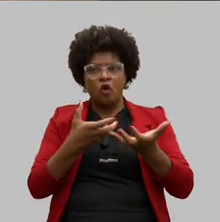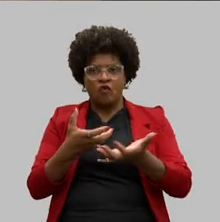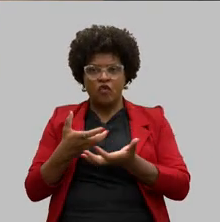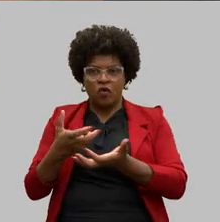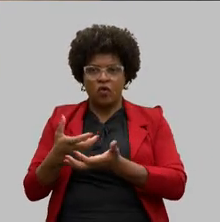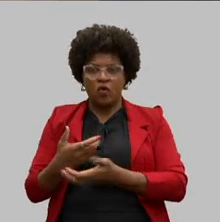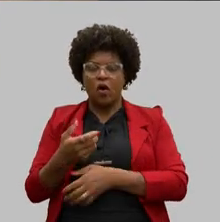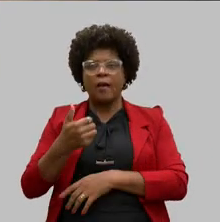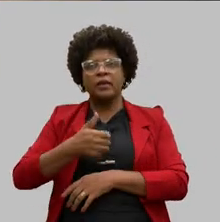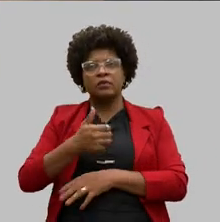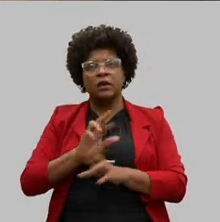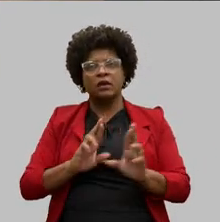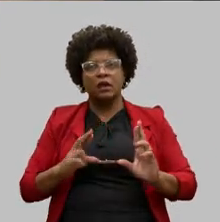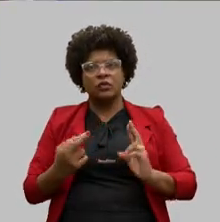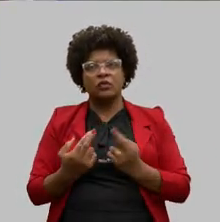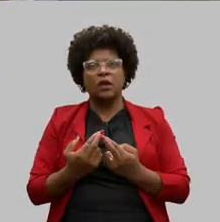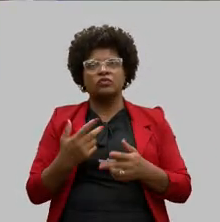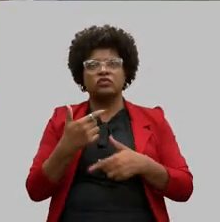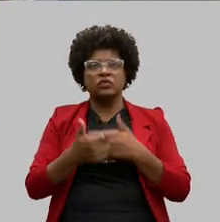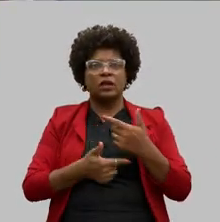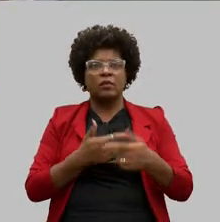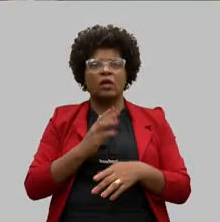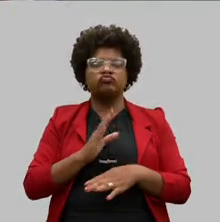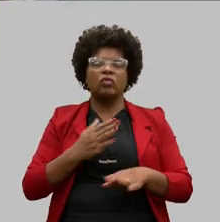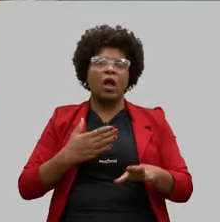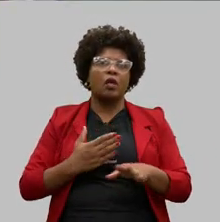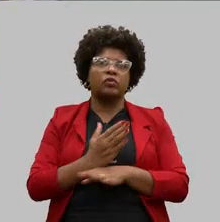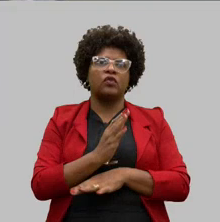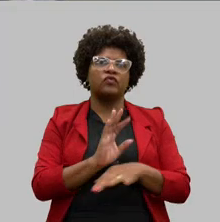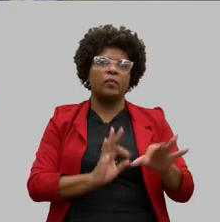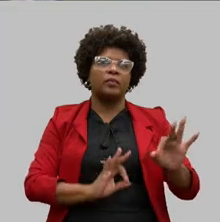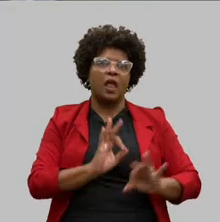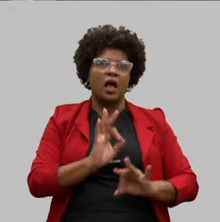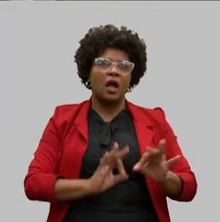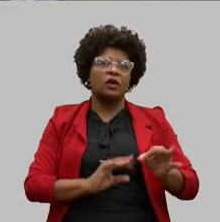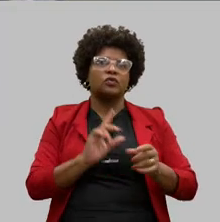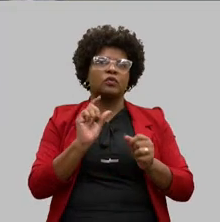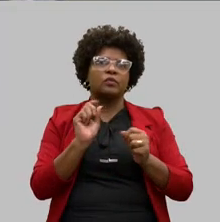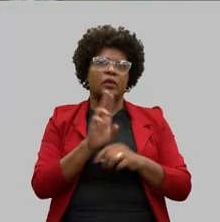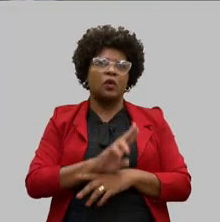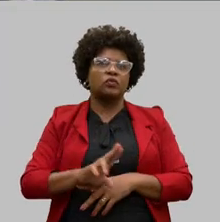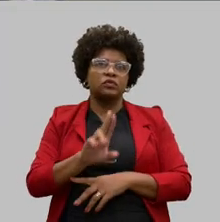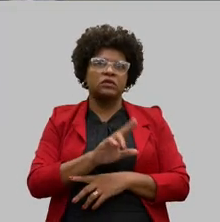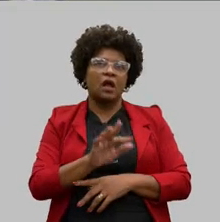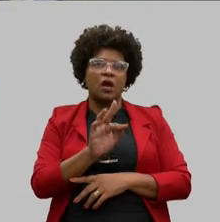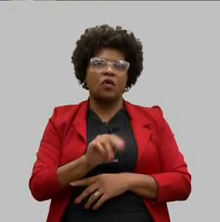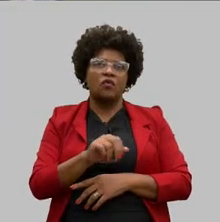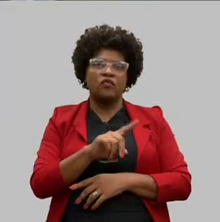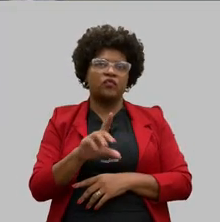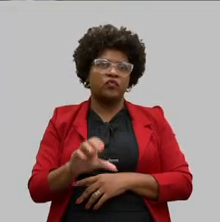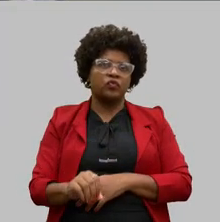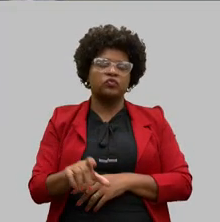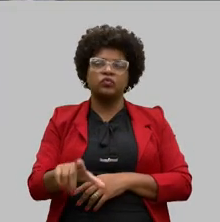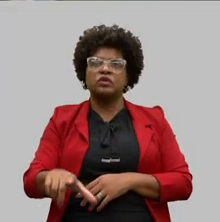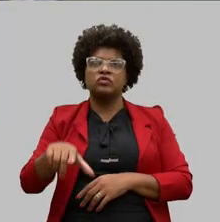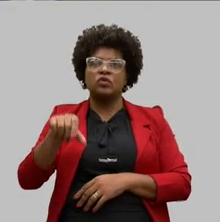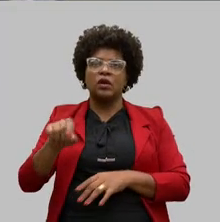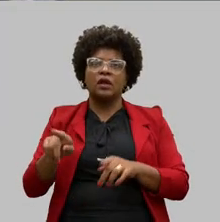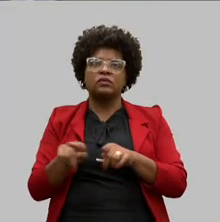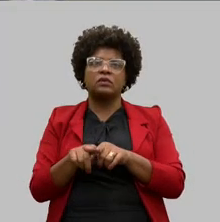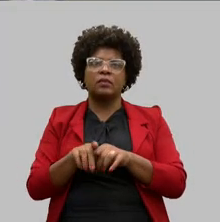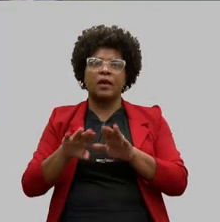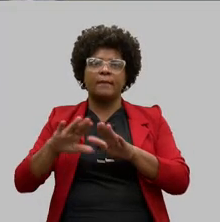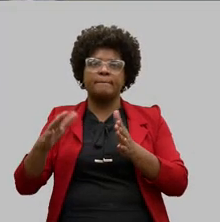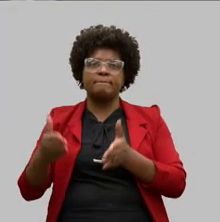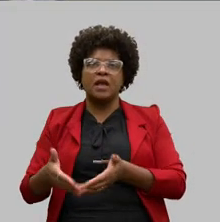reunião de trabalho já aprovando o plano de aplicação do fundo já nomeando a sua mesa diretora então tenho certeza que será